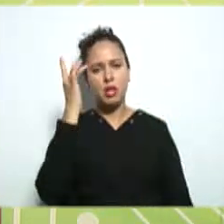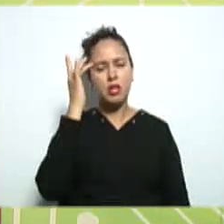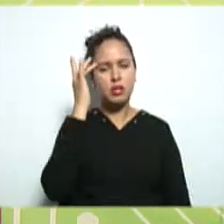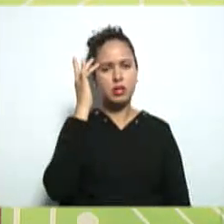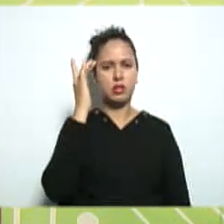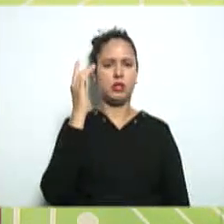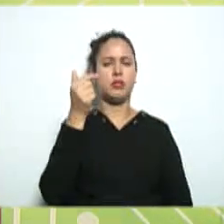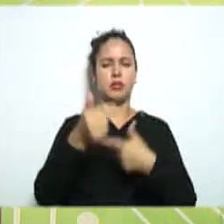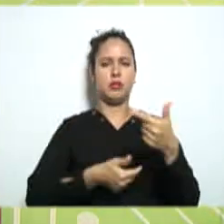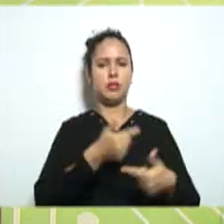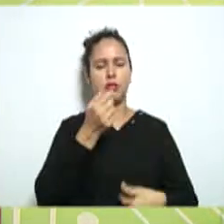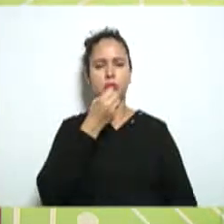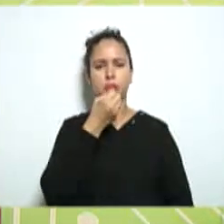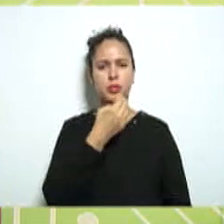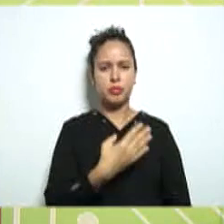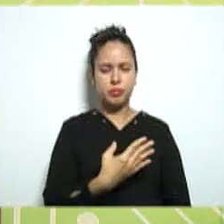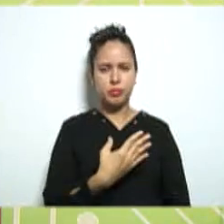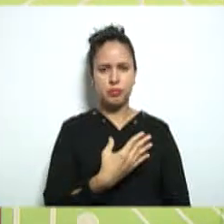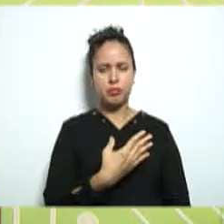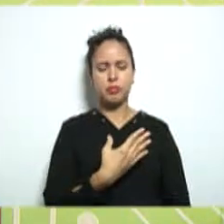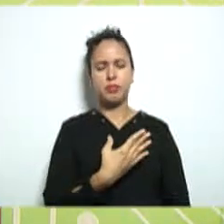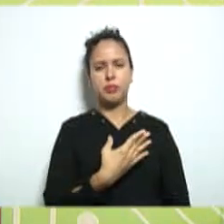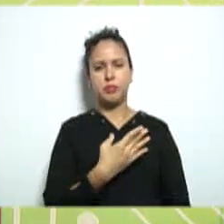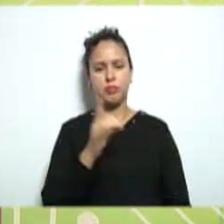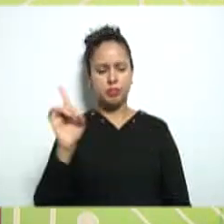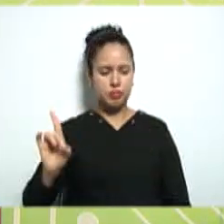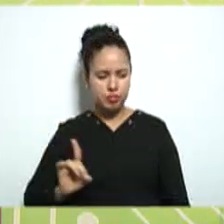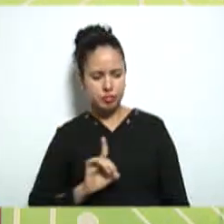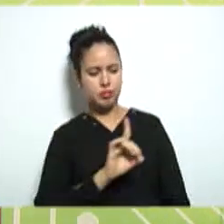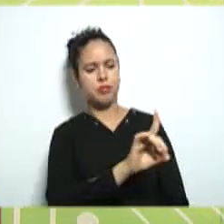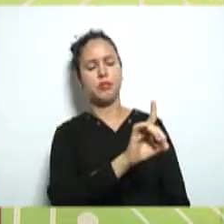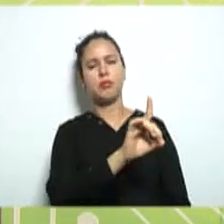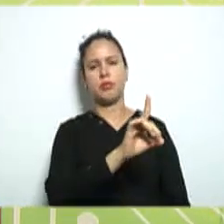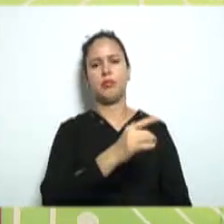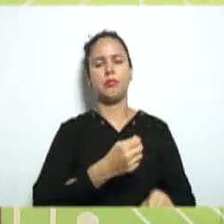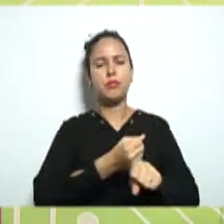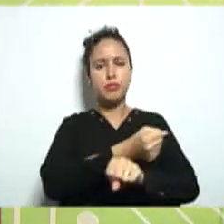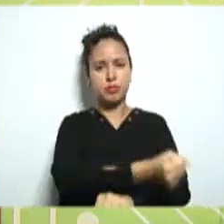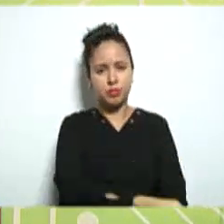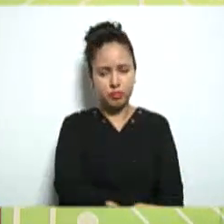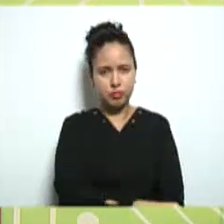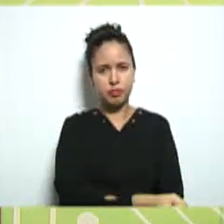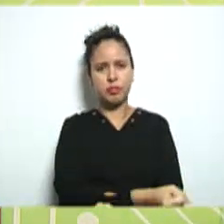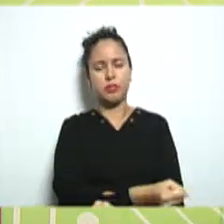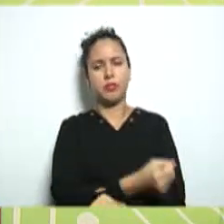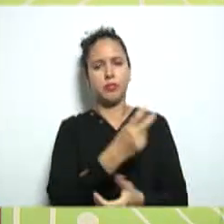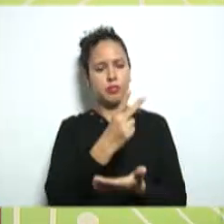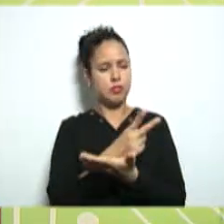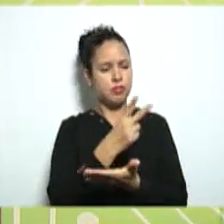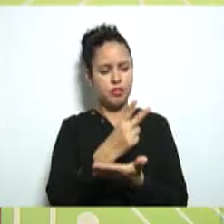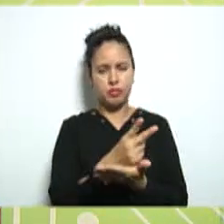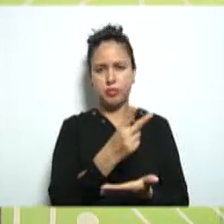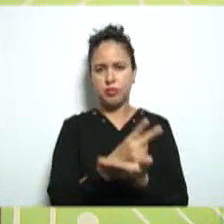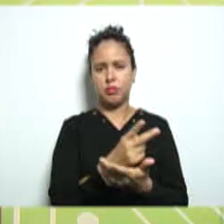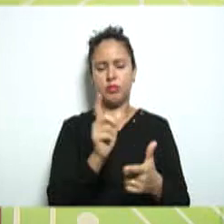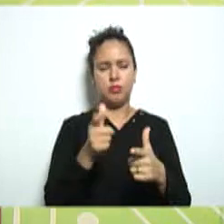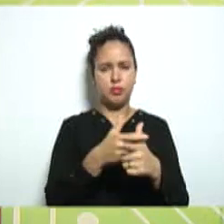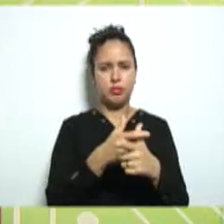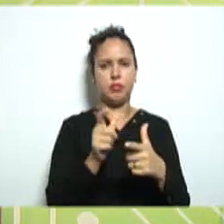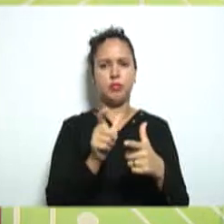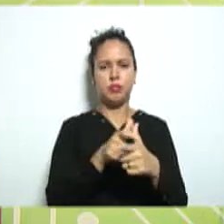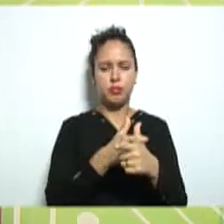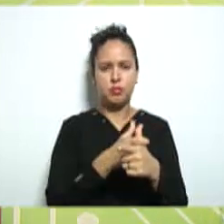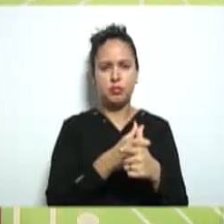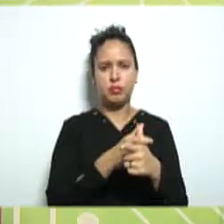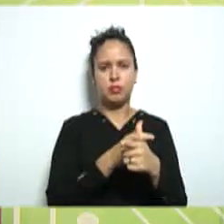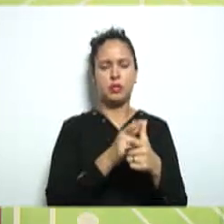ser bom para ela. E aí ela entra dentro daquela condição que eu falei para vocês, de ficar eternamente devendo e às